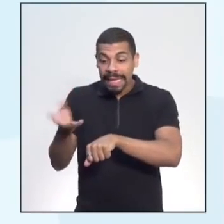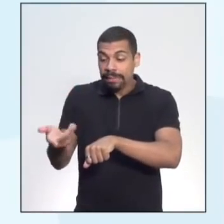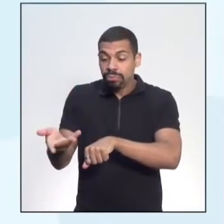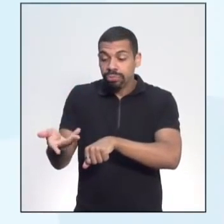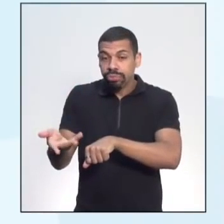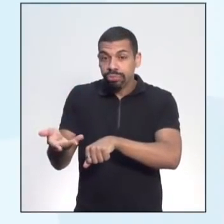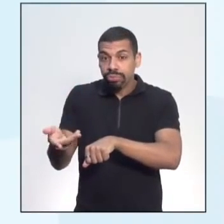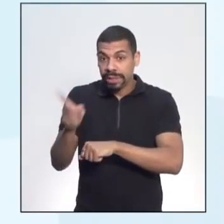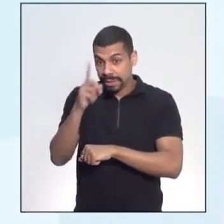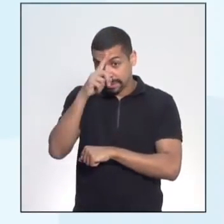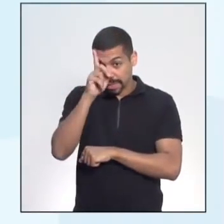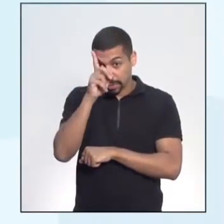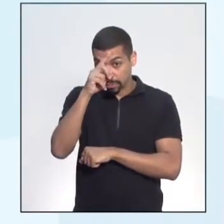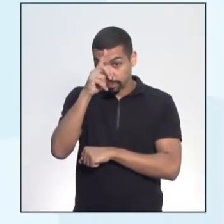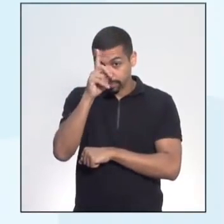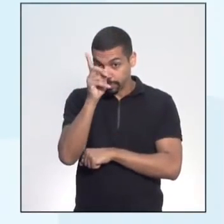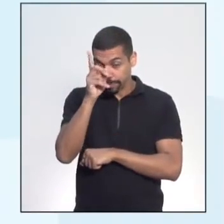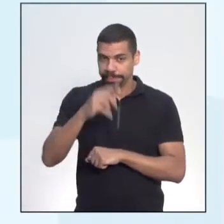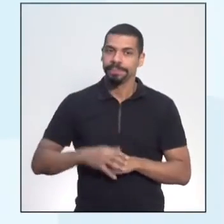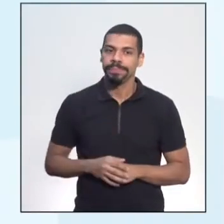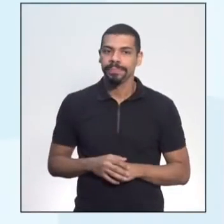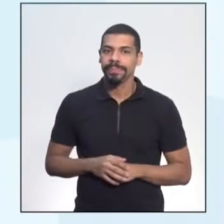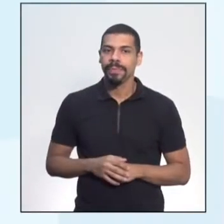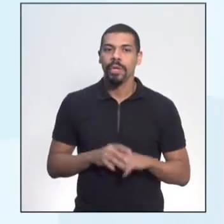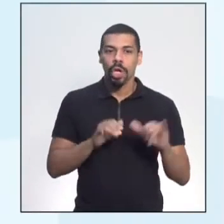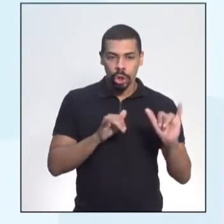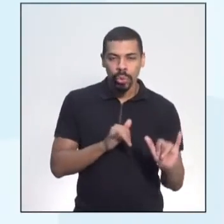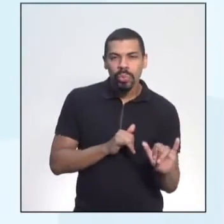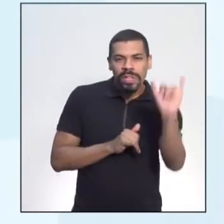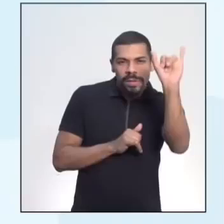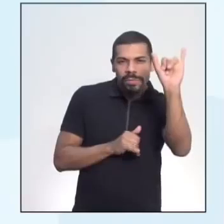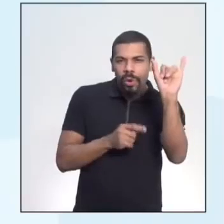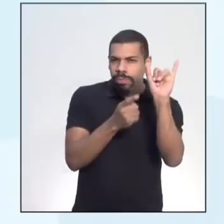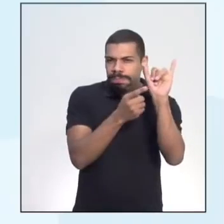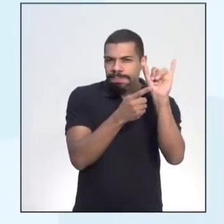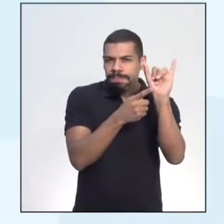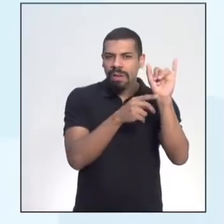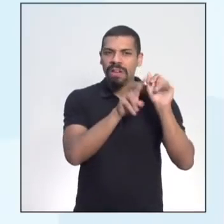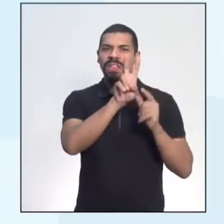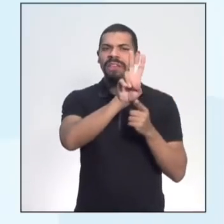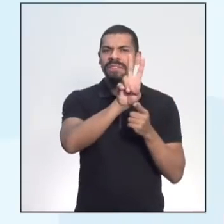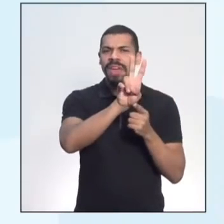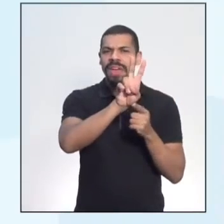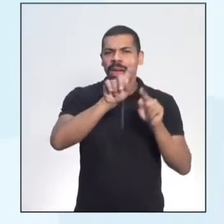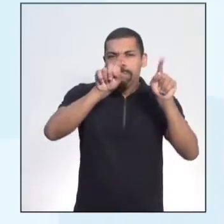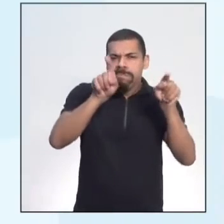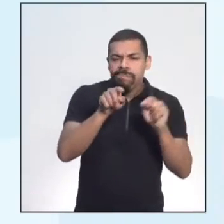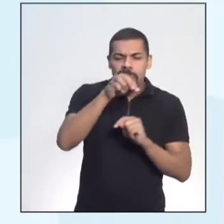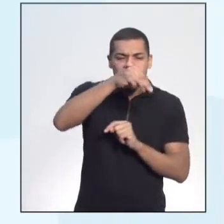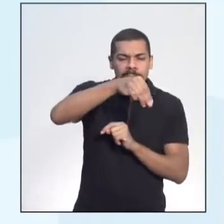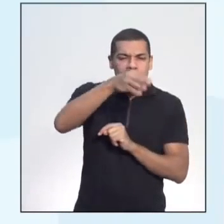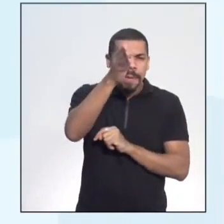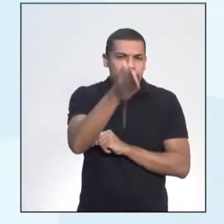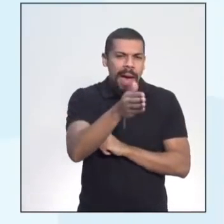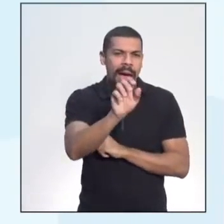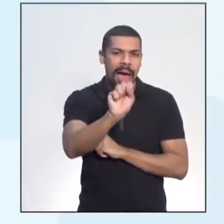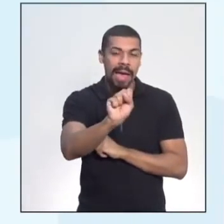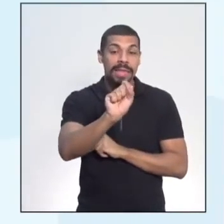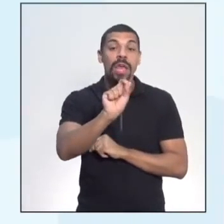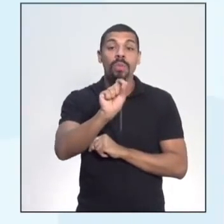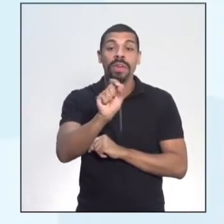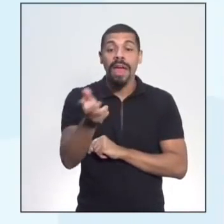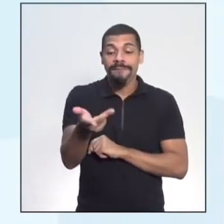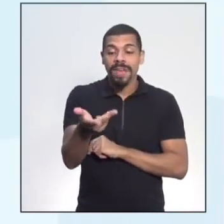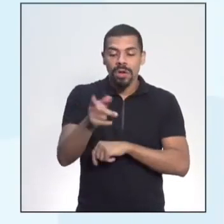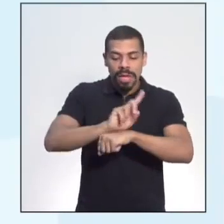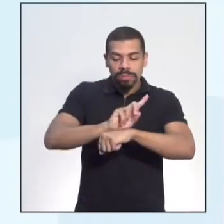tudo bem? E no eixo Y tem uma letra V e entre parênteses está m/s. É a velocidade que